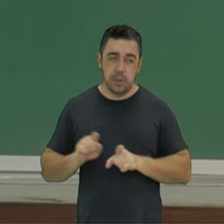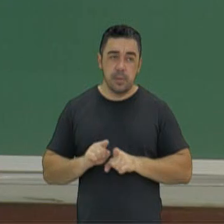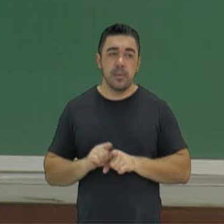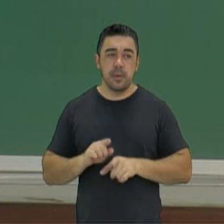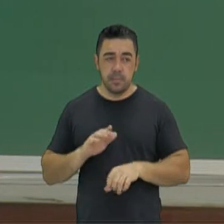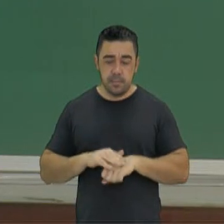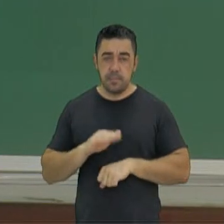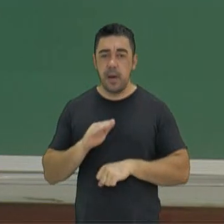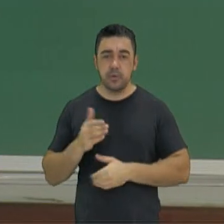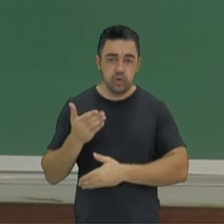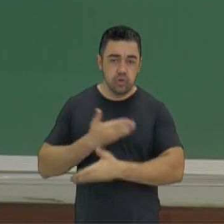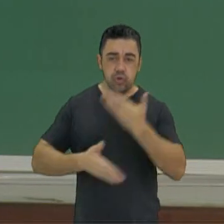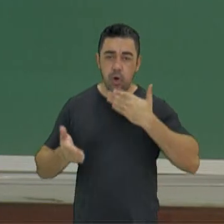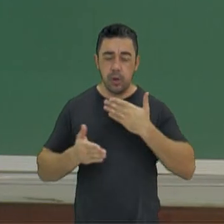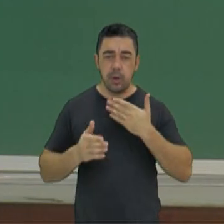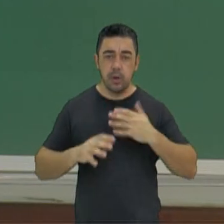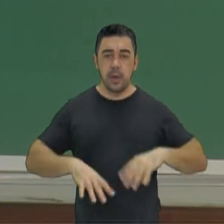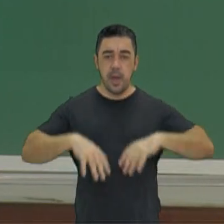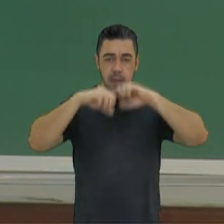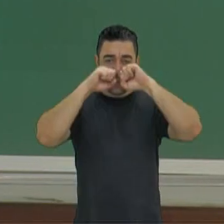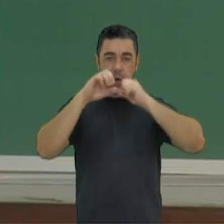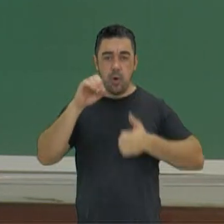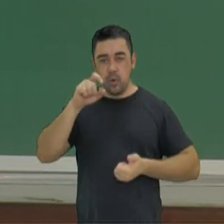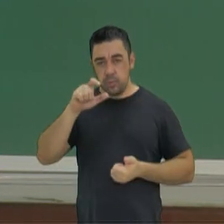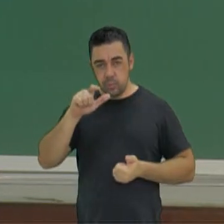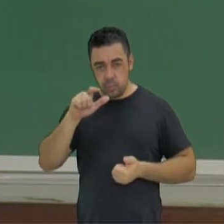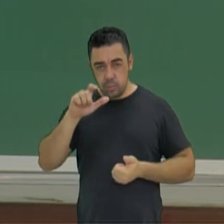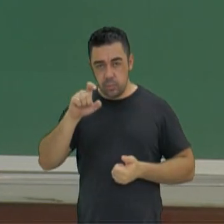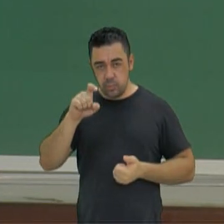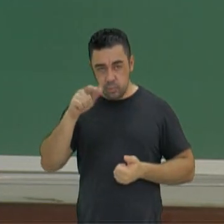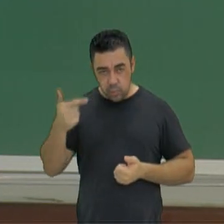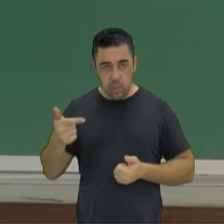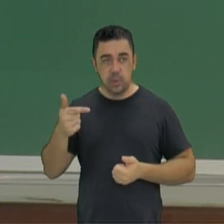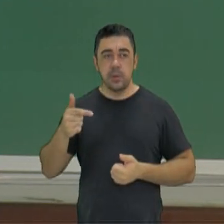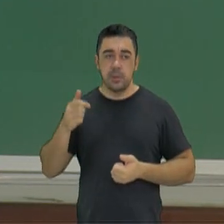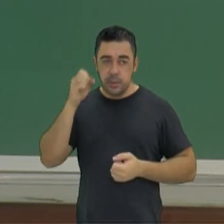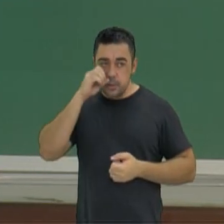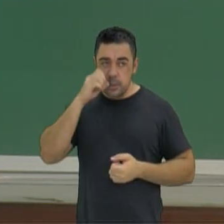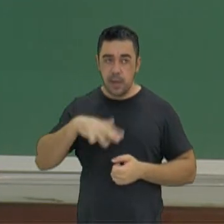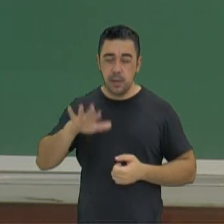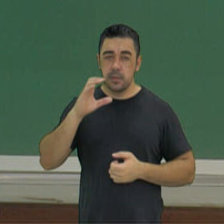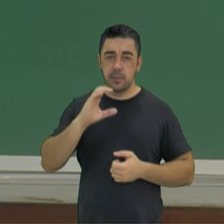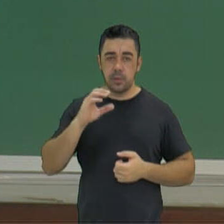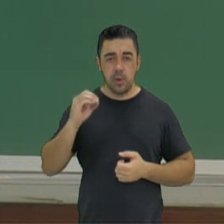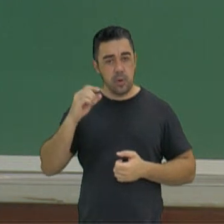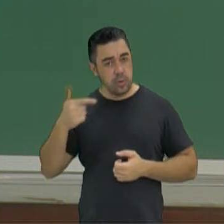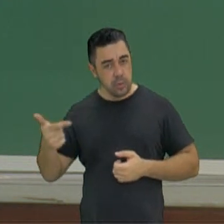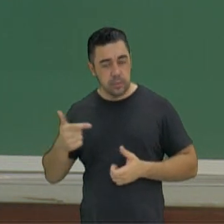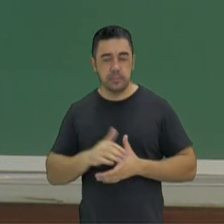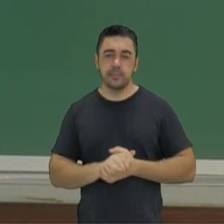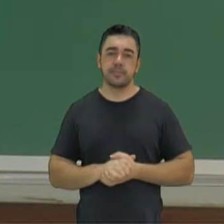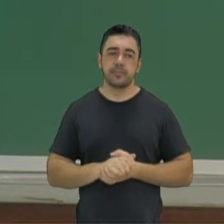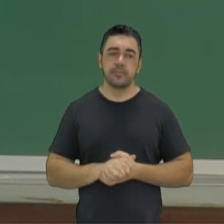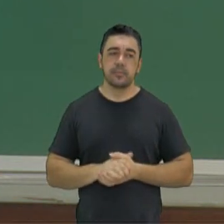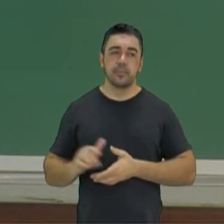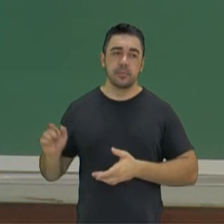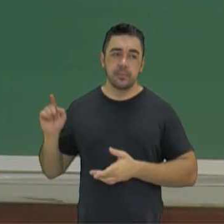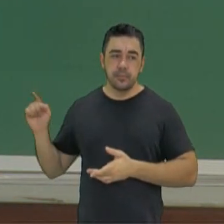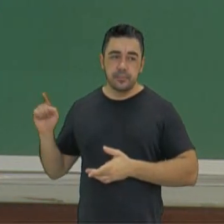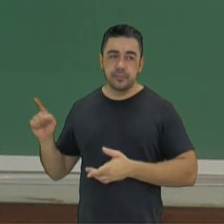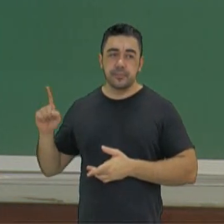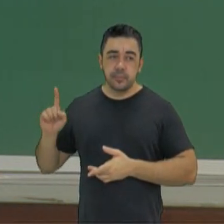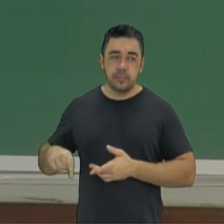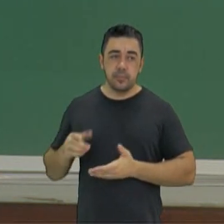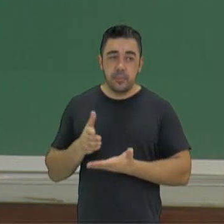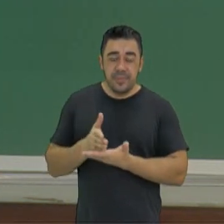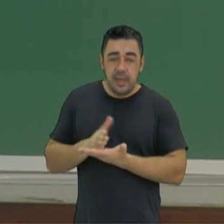dessas trocas gasosas. O equilíbrio entre a respiração externa e a respiração celular é muito importante. E é